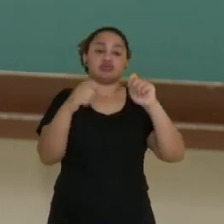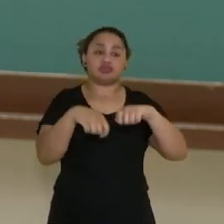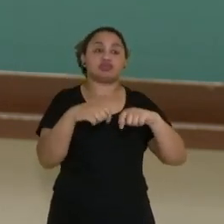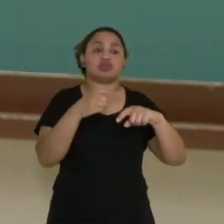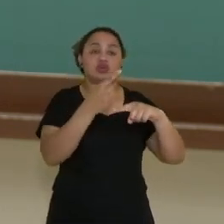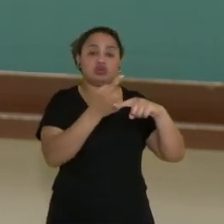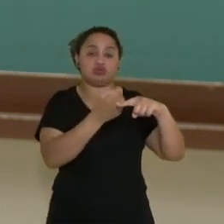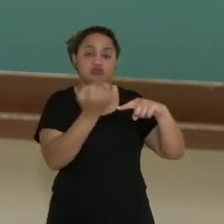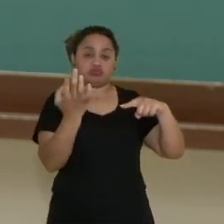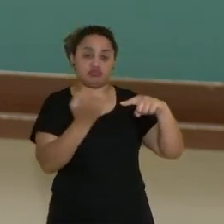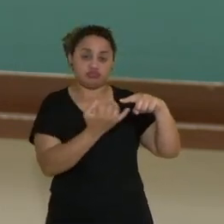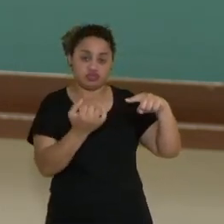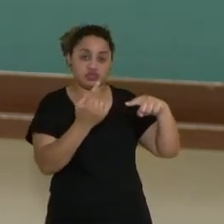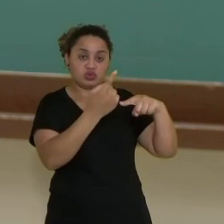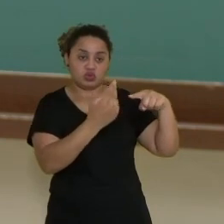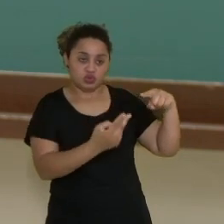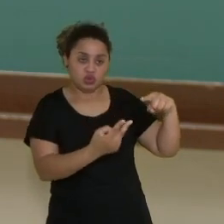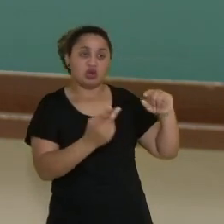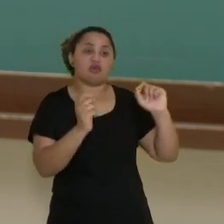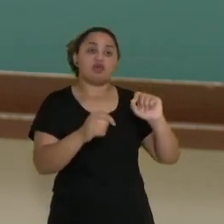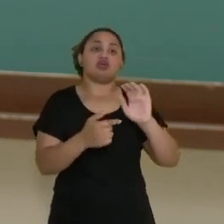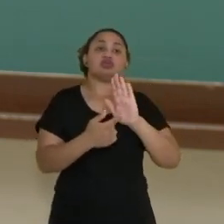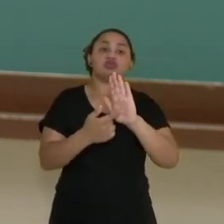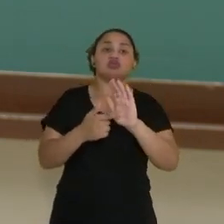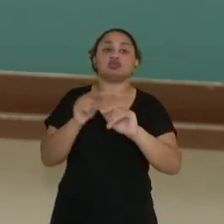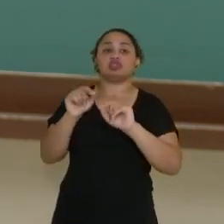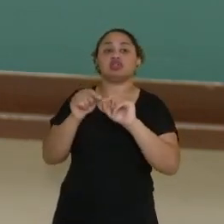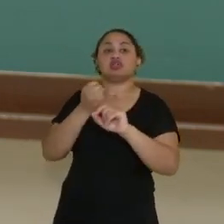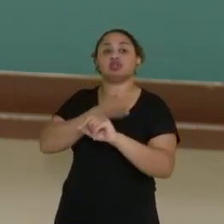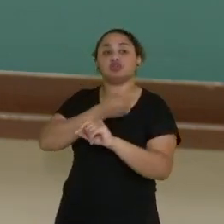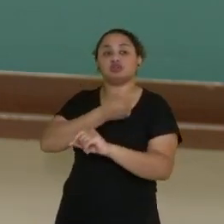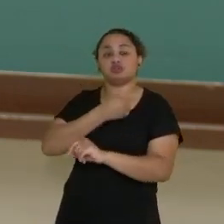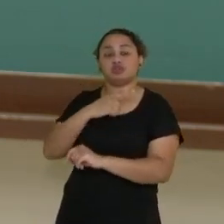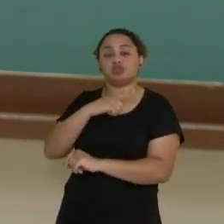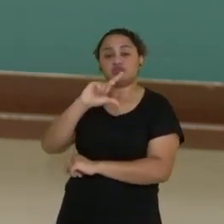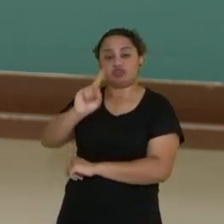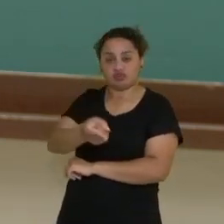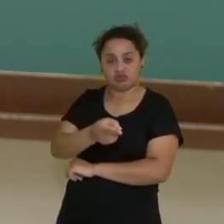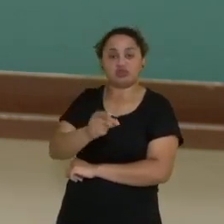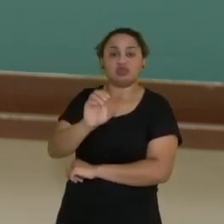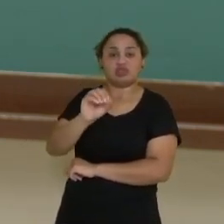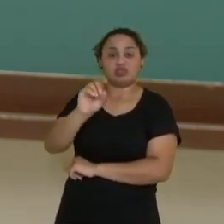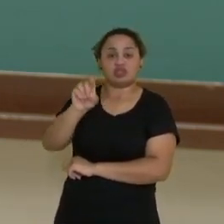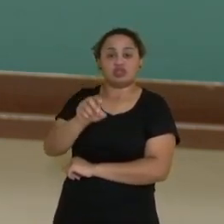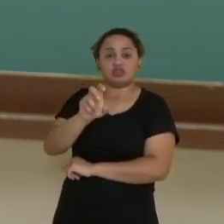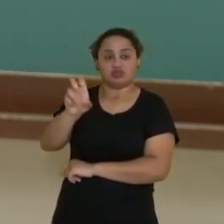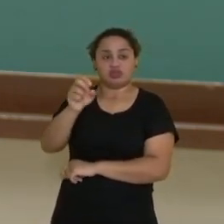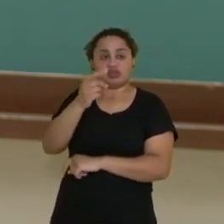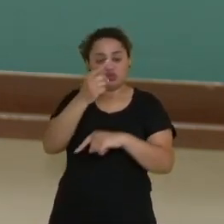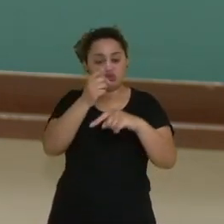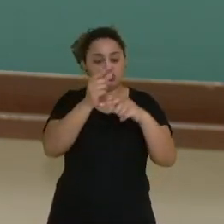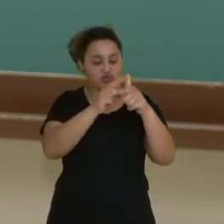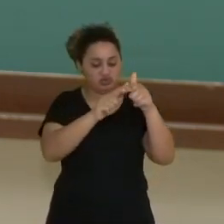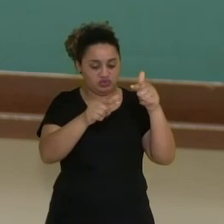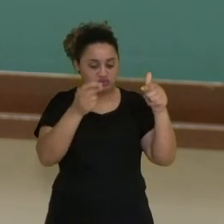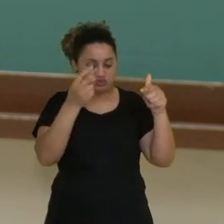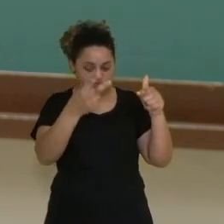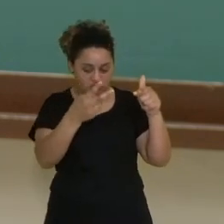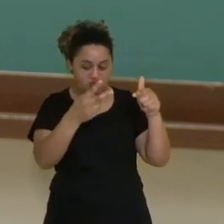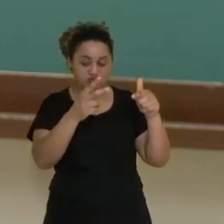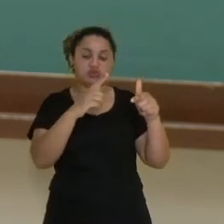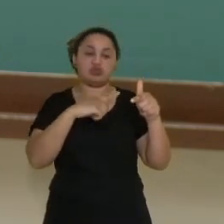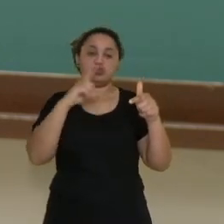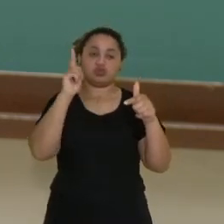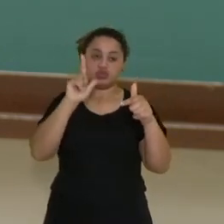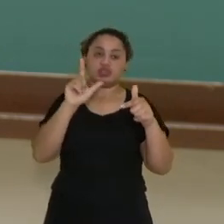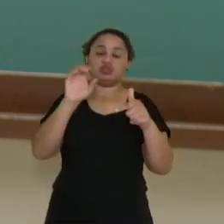assim, na forma de fração, posso representar ainda na forma decimal, ou seja, se eu pegar o 1 e dividir por 2, ele vai